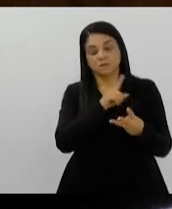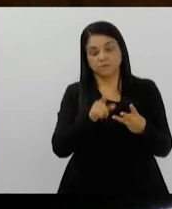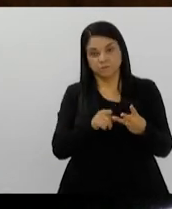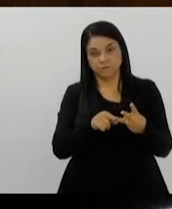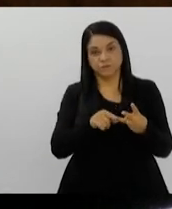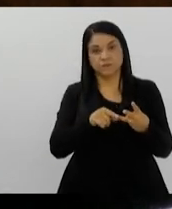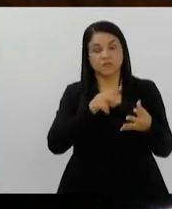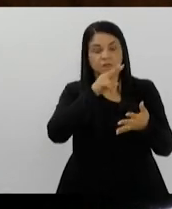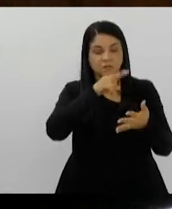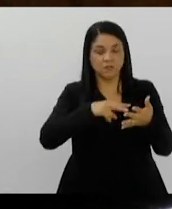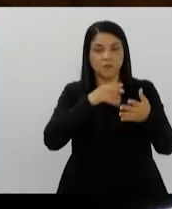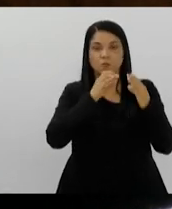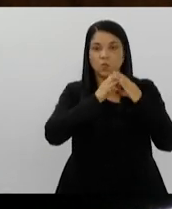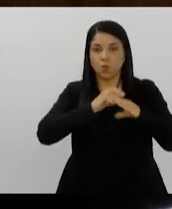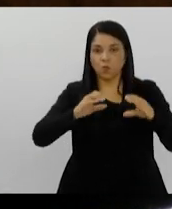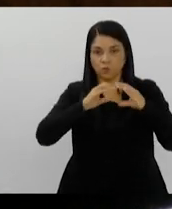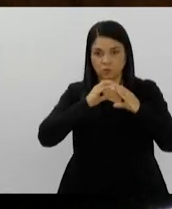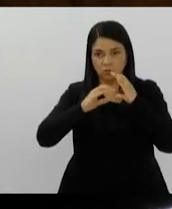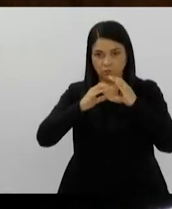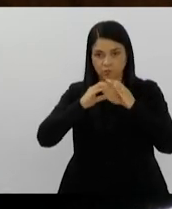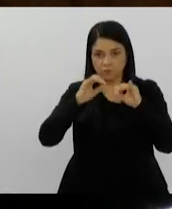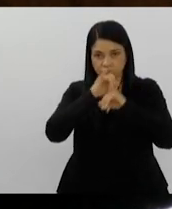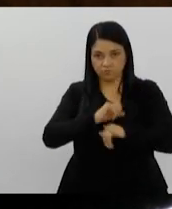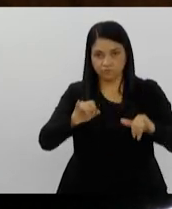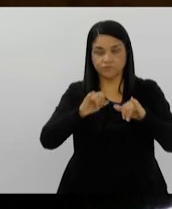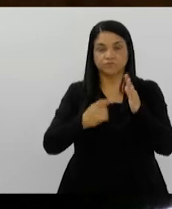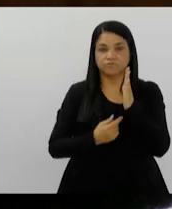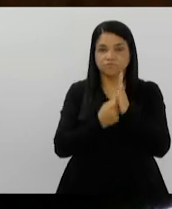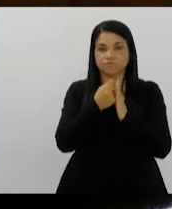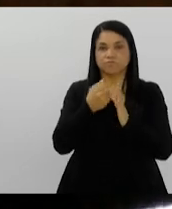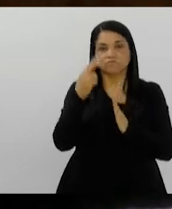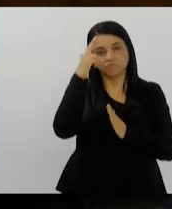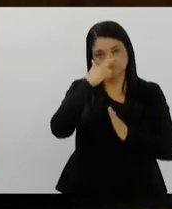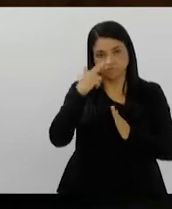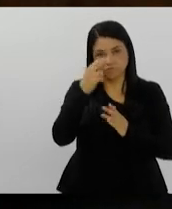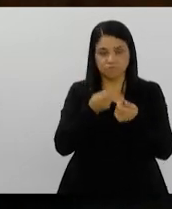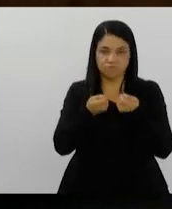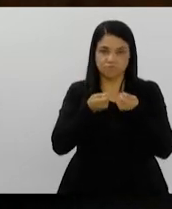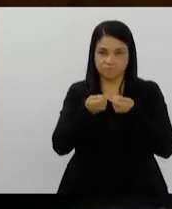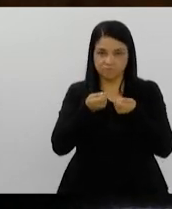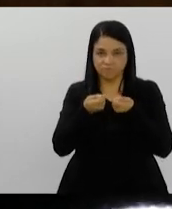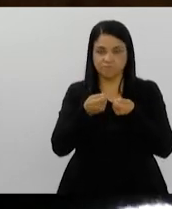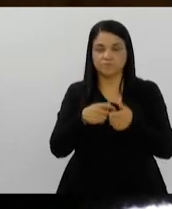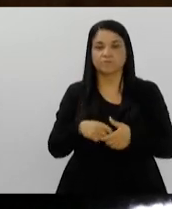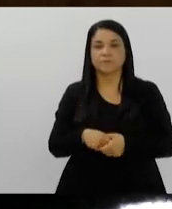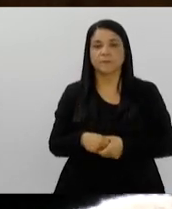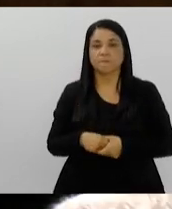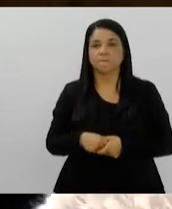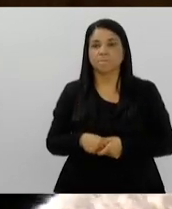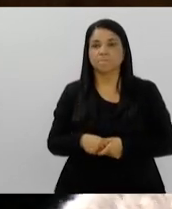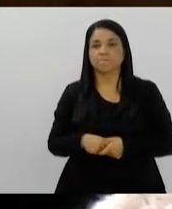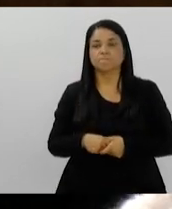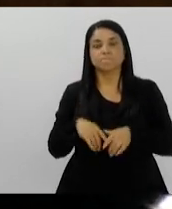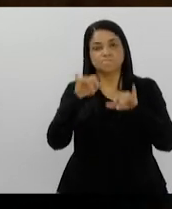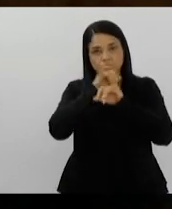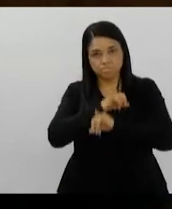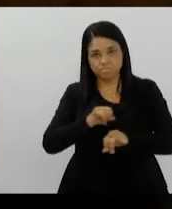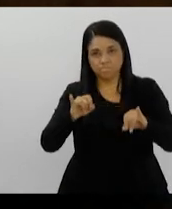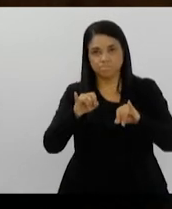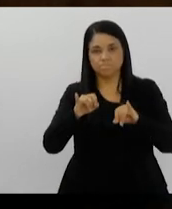da Comissão de Orçamento, Finanças, Fiscalização Financeira e Controle.